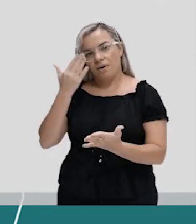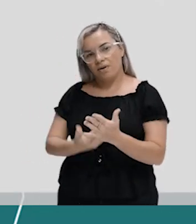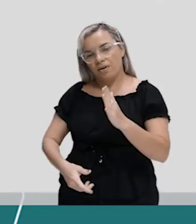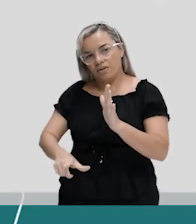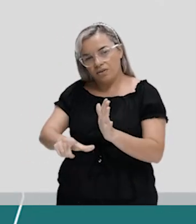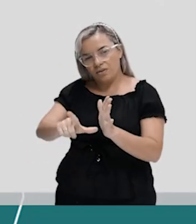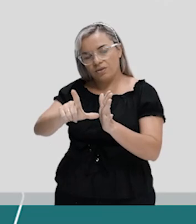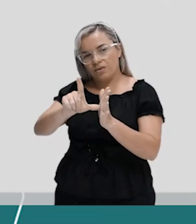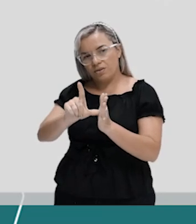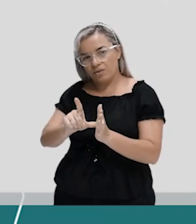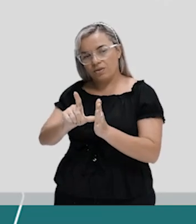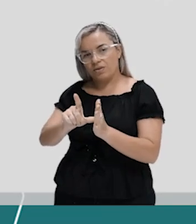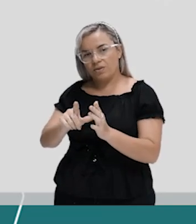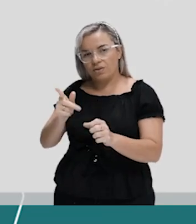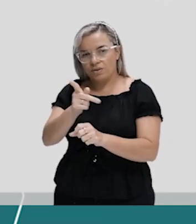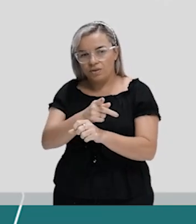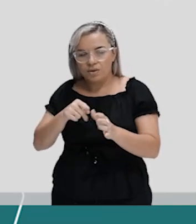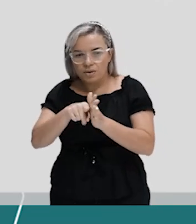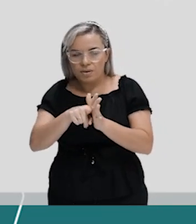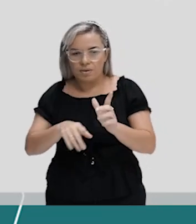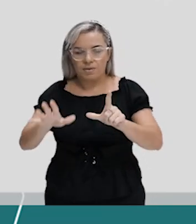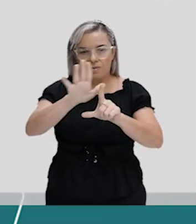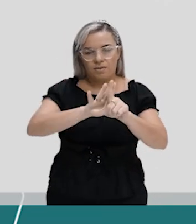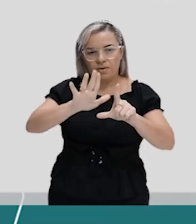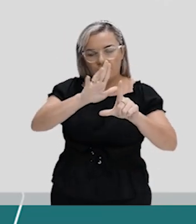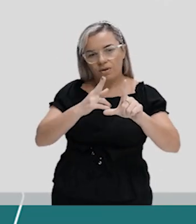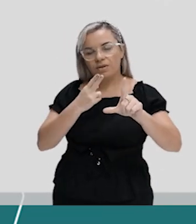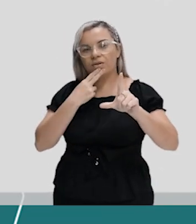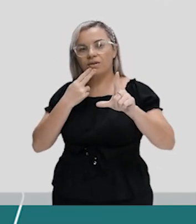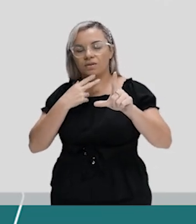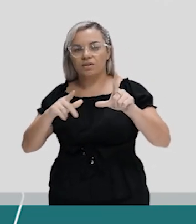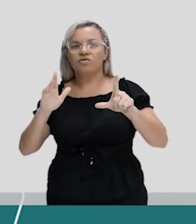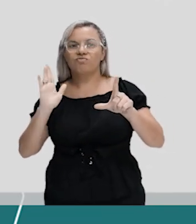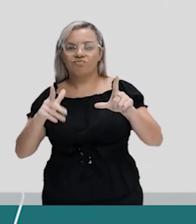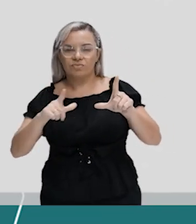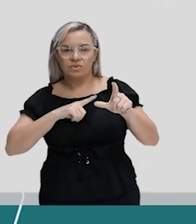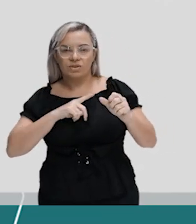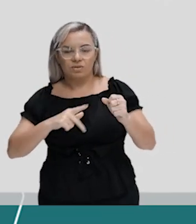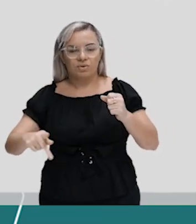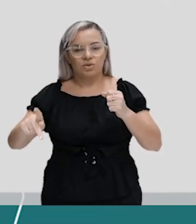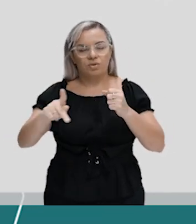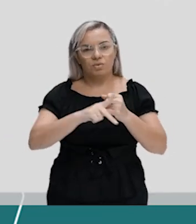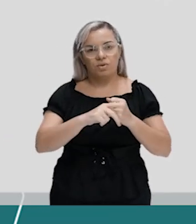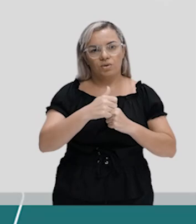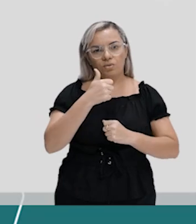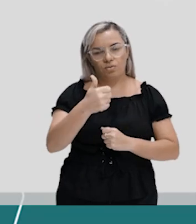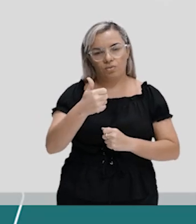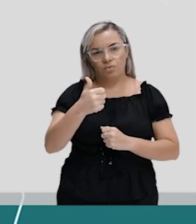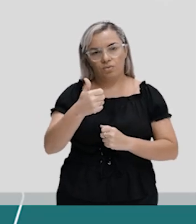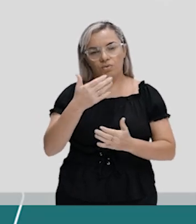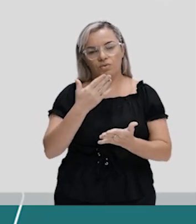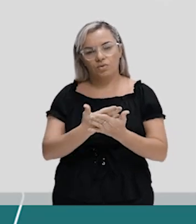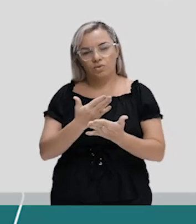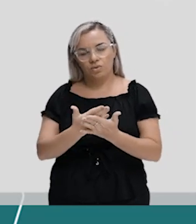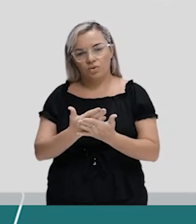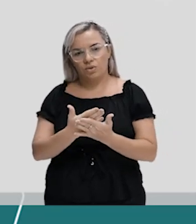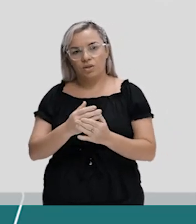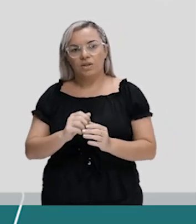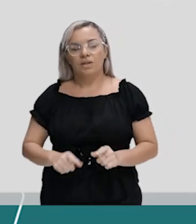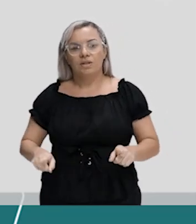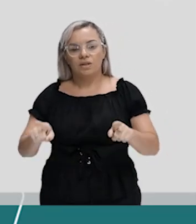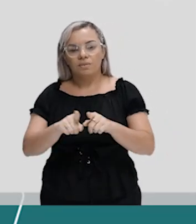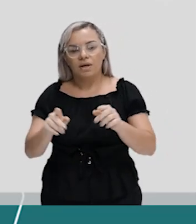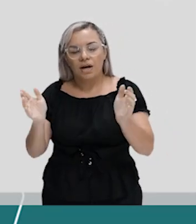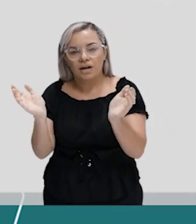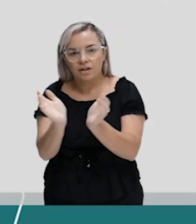dá uma passadinha lá na plataforma Gonçalves Dias, que nós já temos a aula sobre pronome, a aula 1, nós temos a aula 2 sobre a classificação